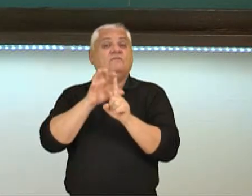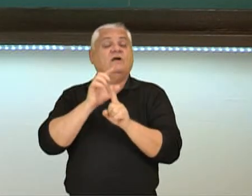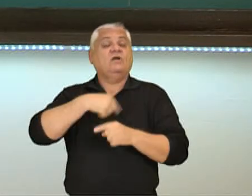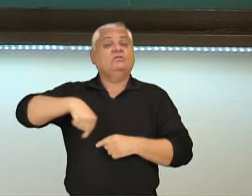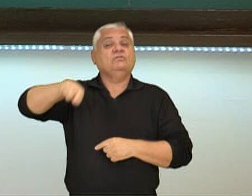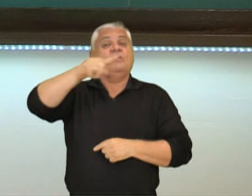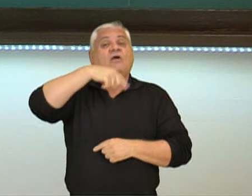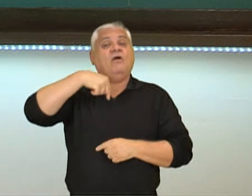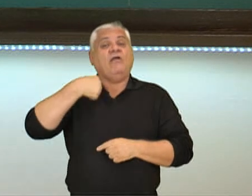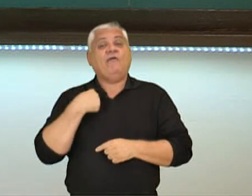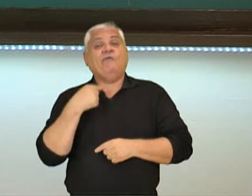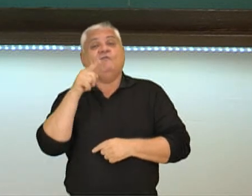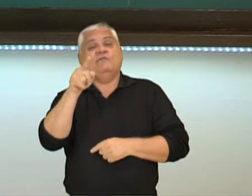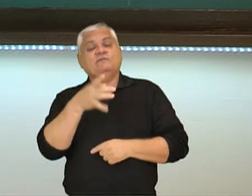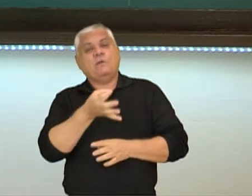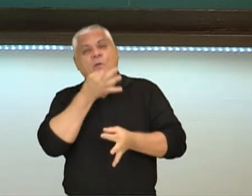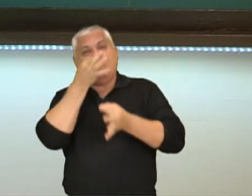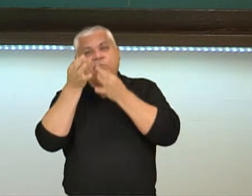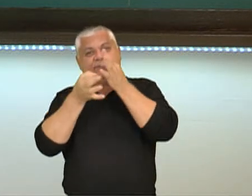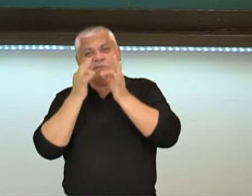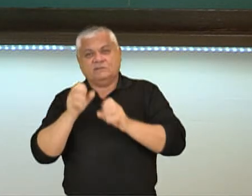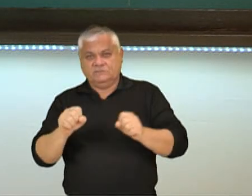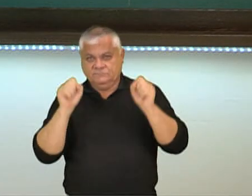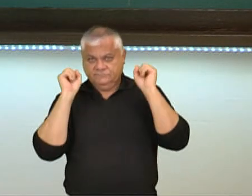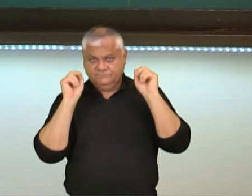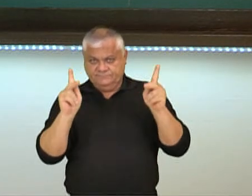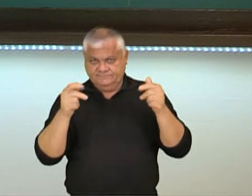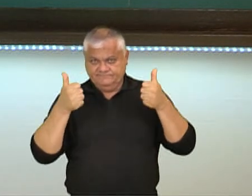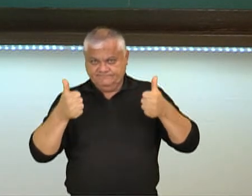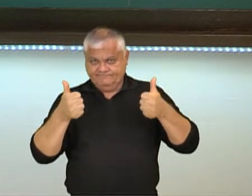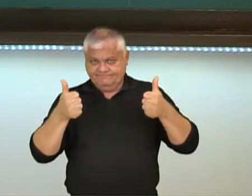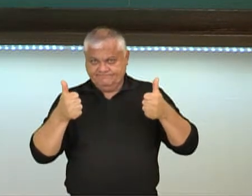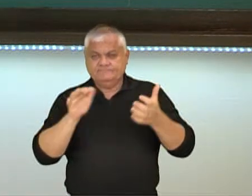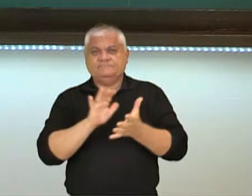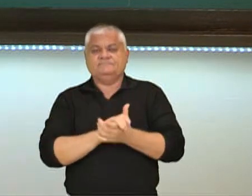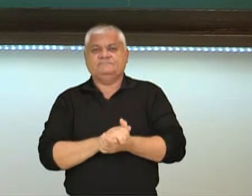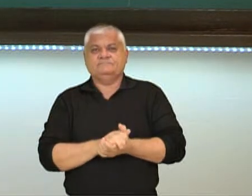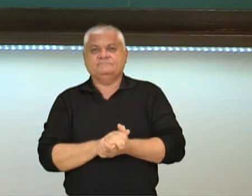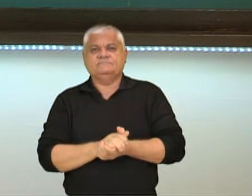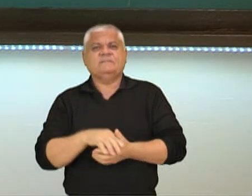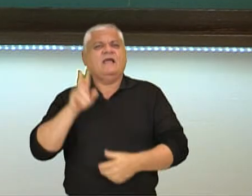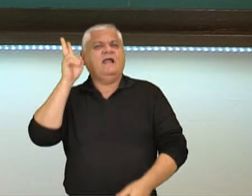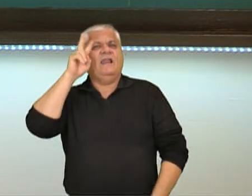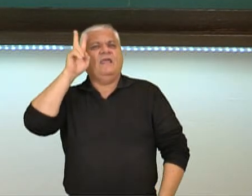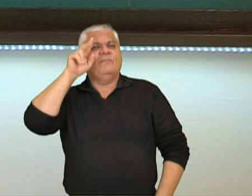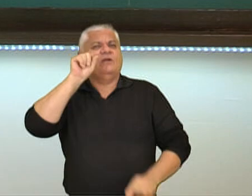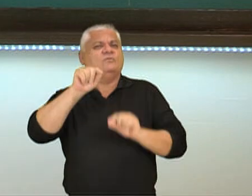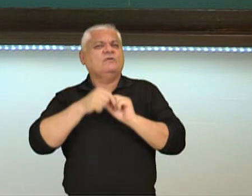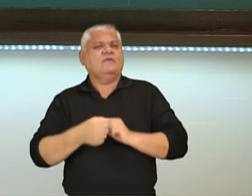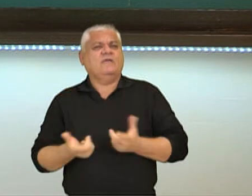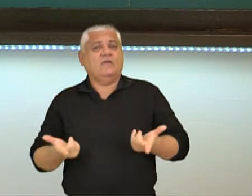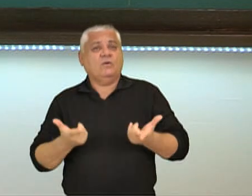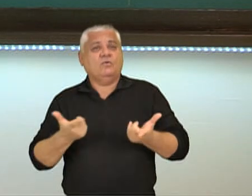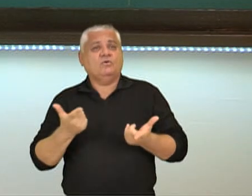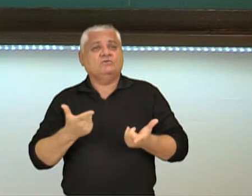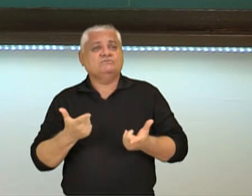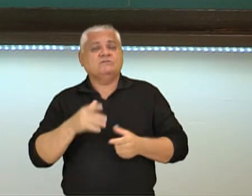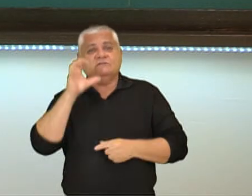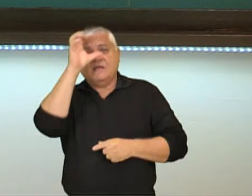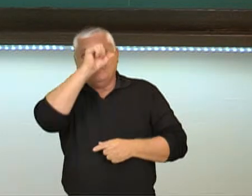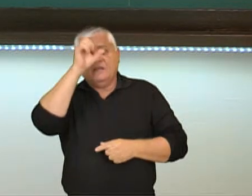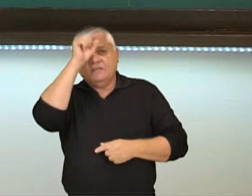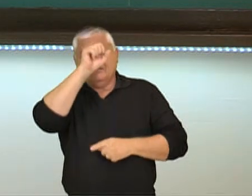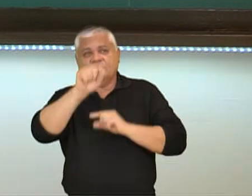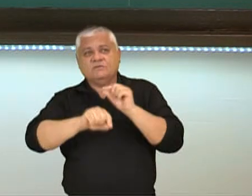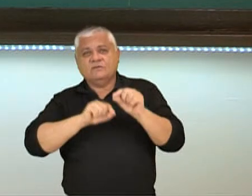gente formar uma opinião. Belezinha? O que que vocês estão lembrando aí? Quem te viu hoje, então? Relembra comigo. O que vocês viram aí?